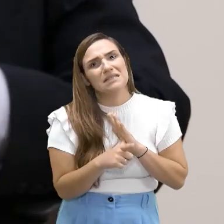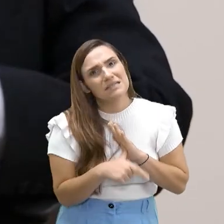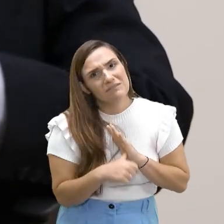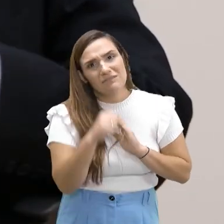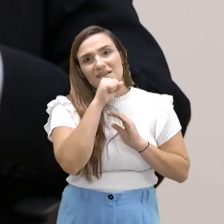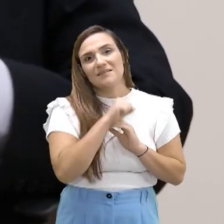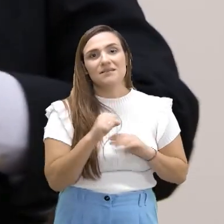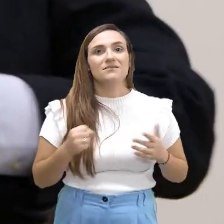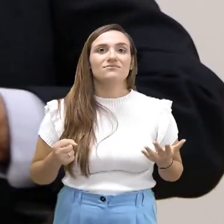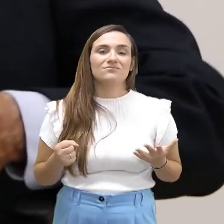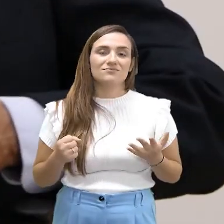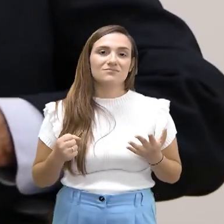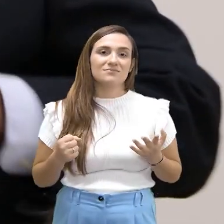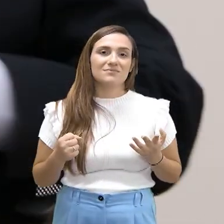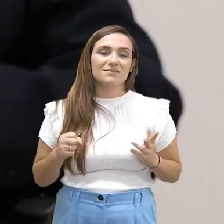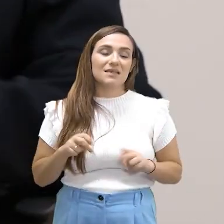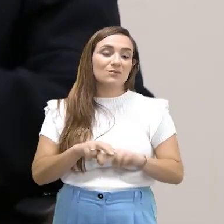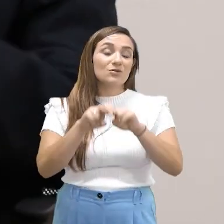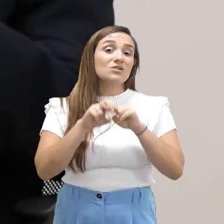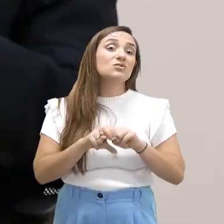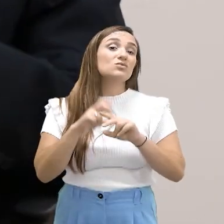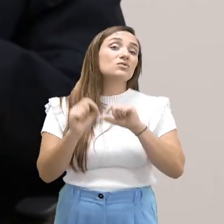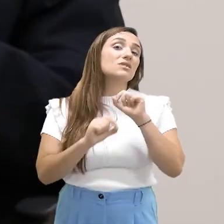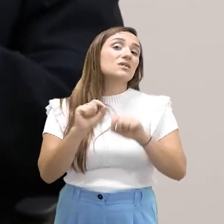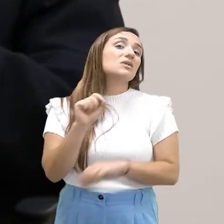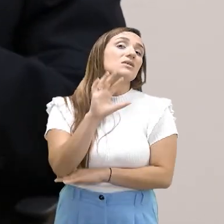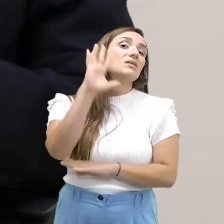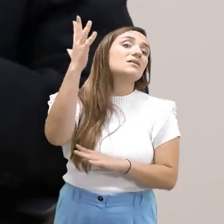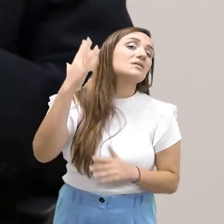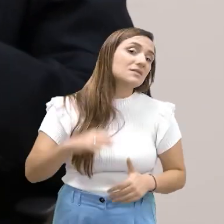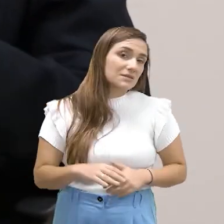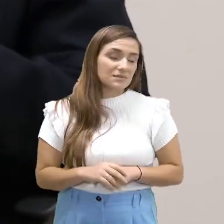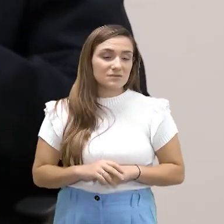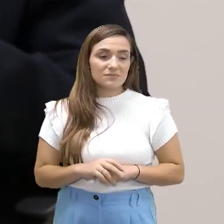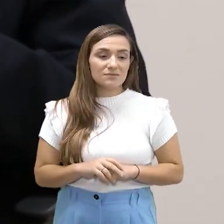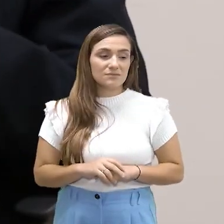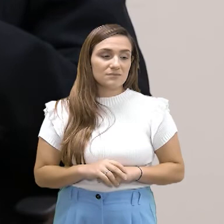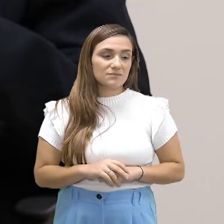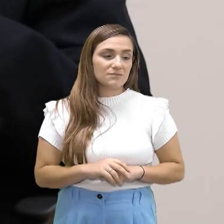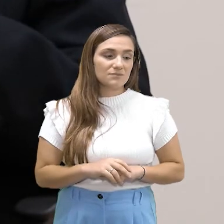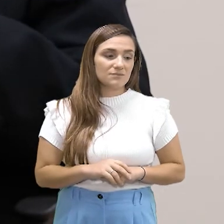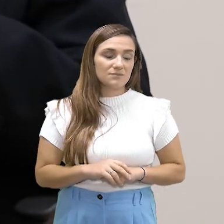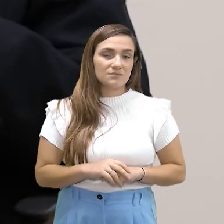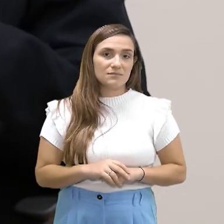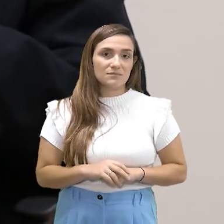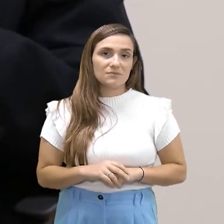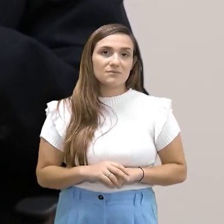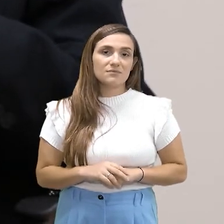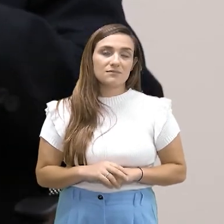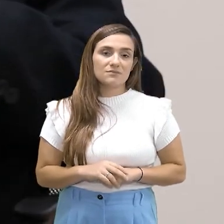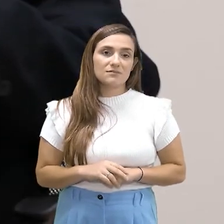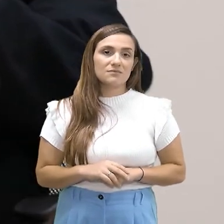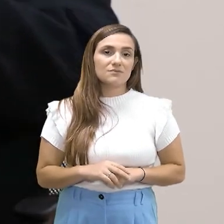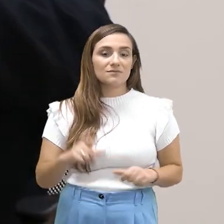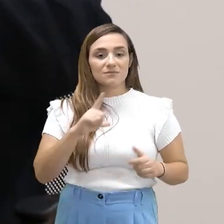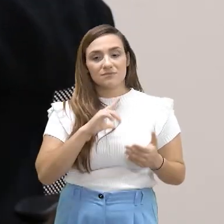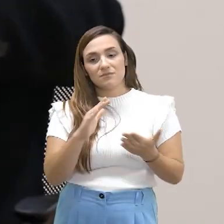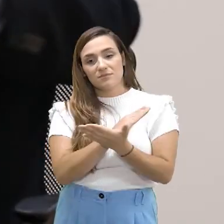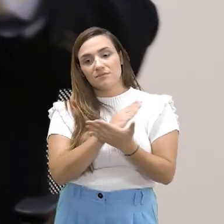defasando. Mas essa defasagem fez com que ela permanecesse